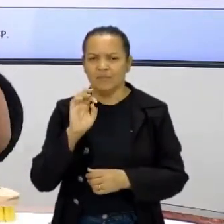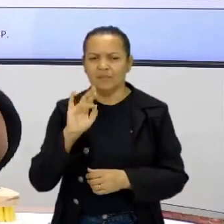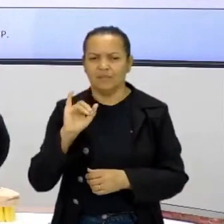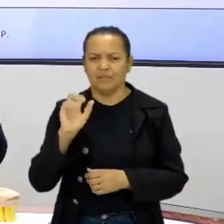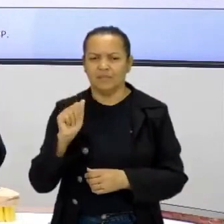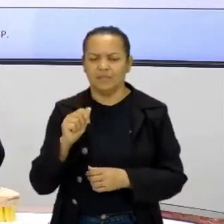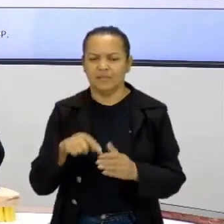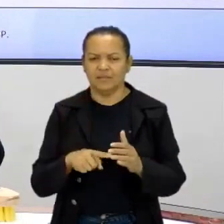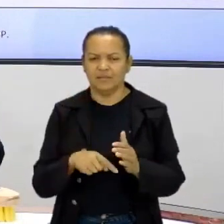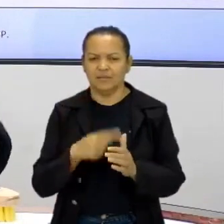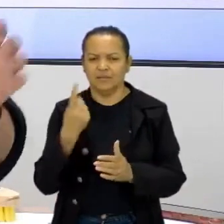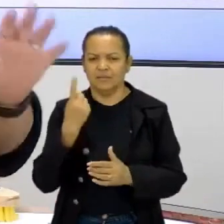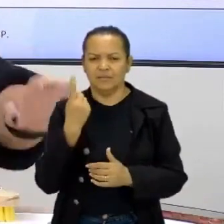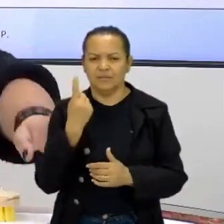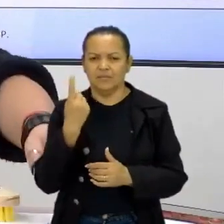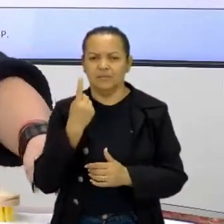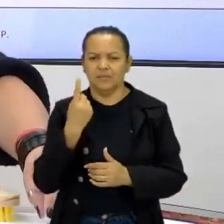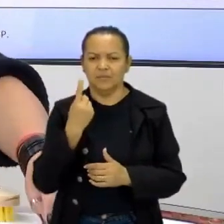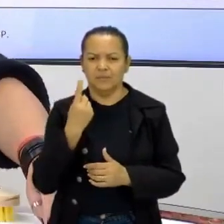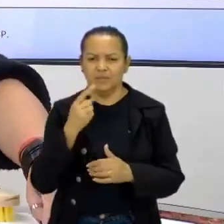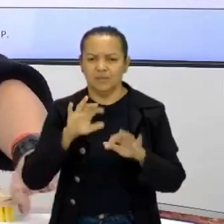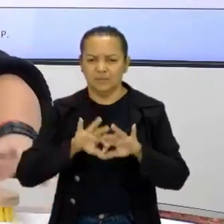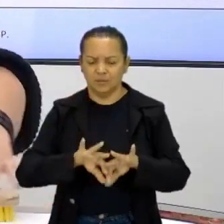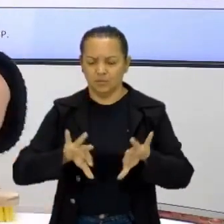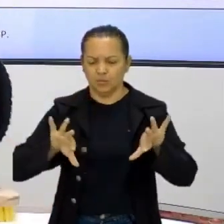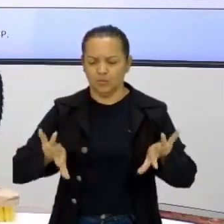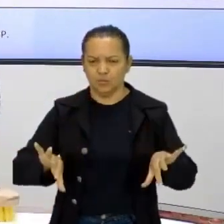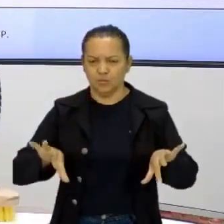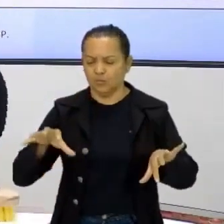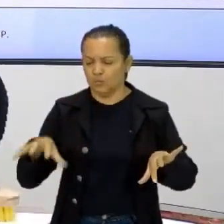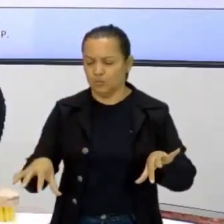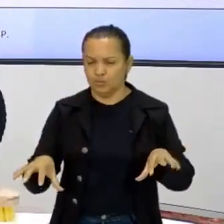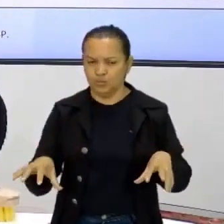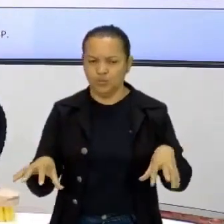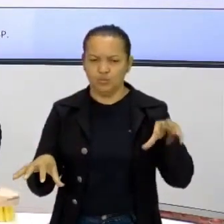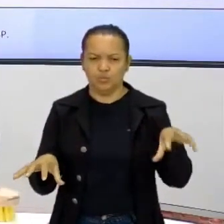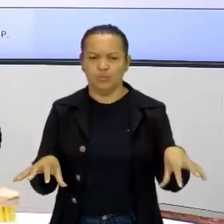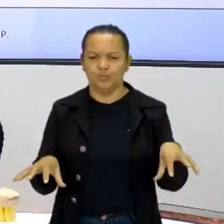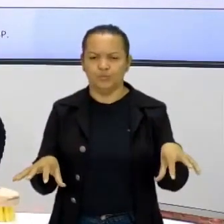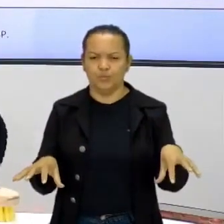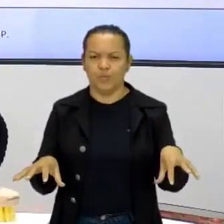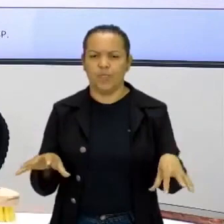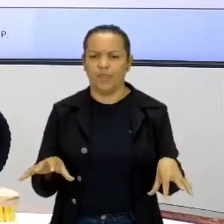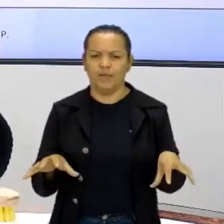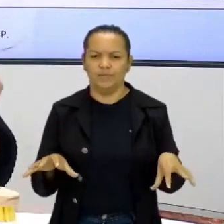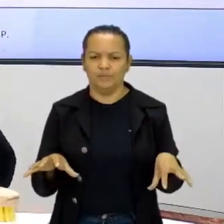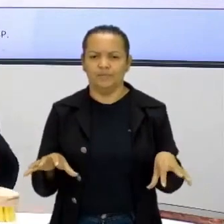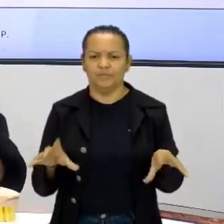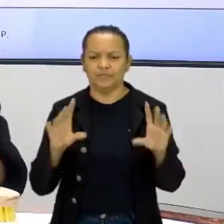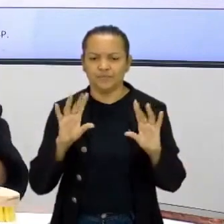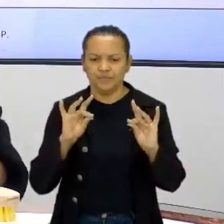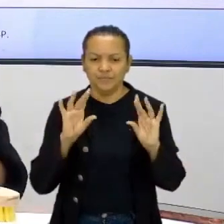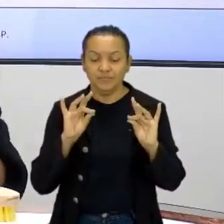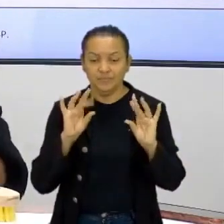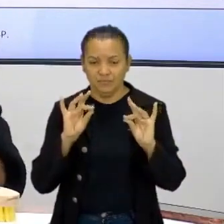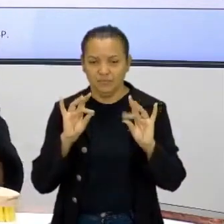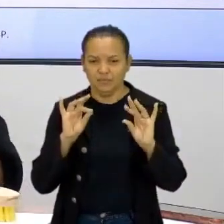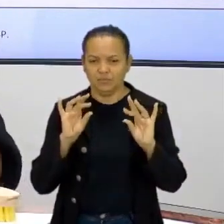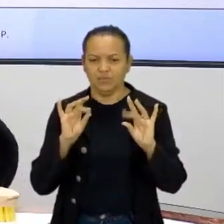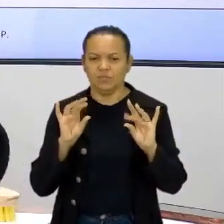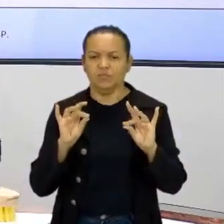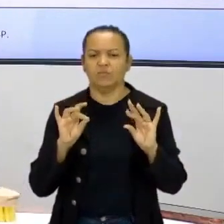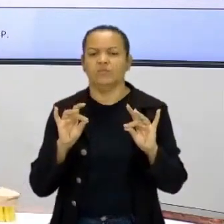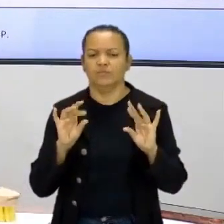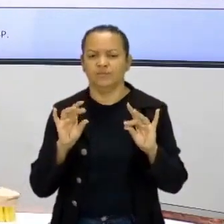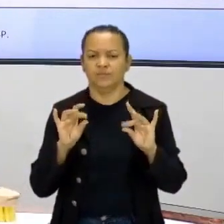coisa, eles vão estar em lados opostos. Então, o ideal é que a gente cole isso aqui, tá? A gente vai